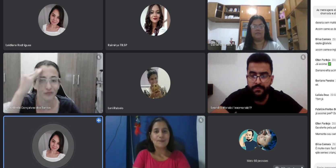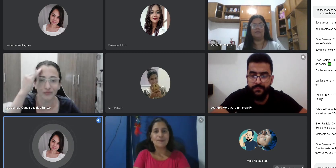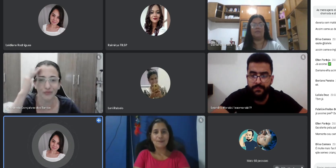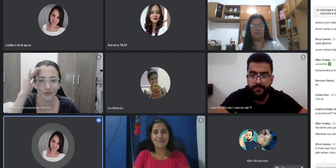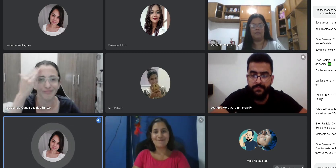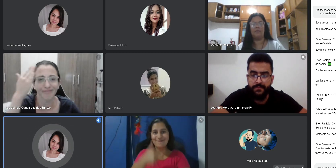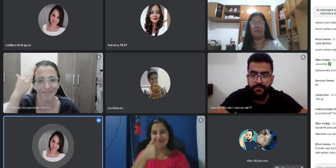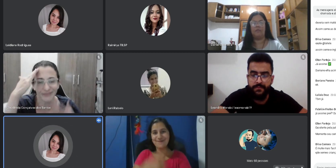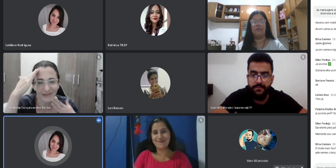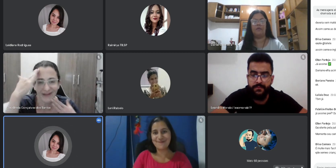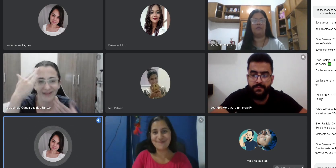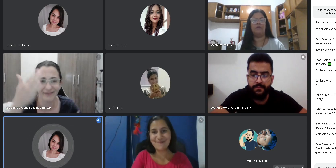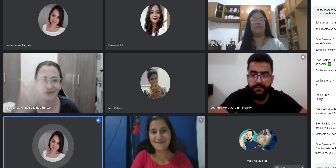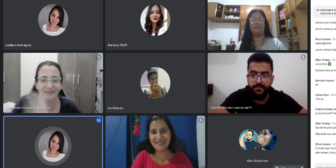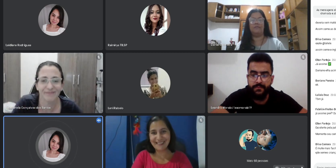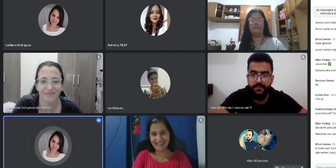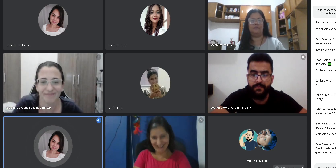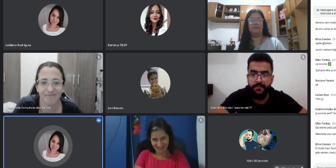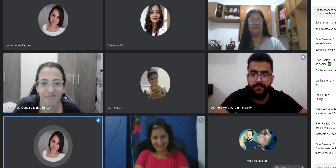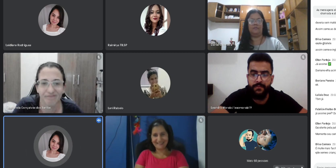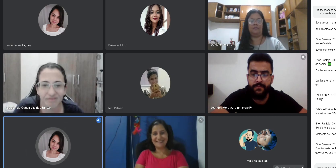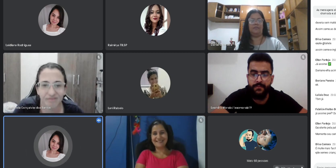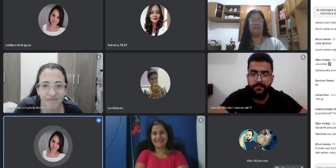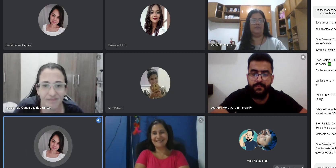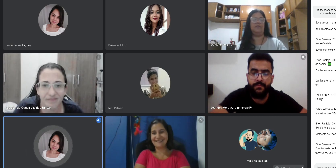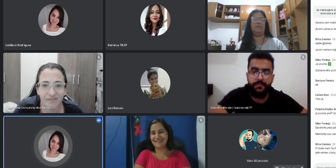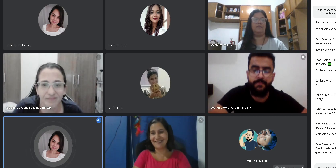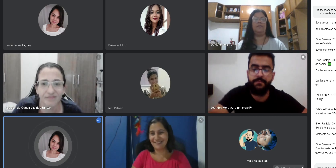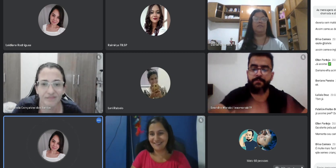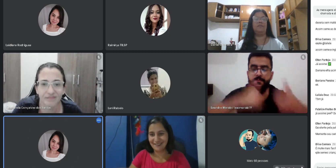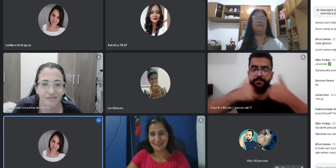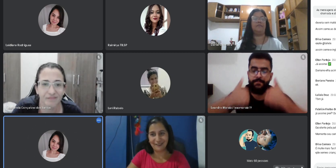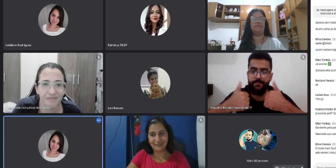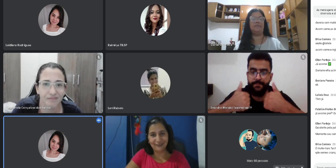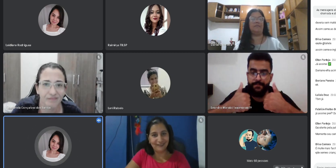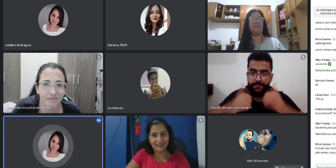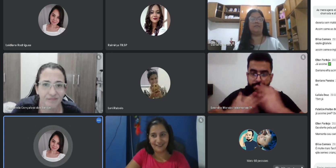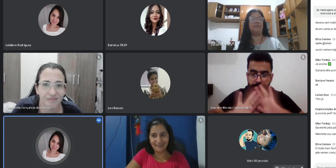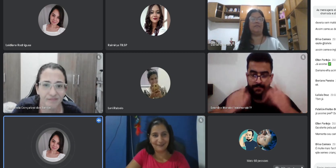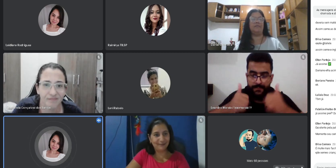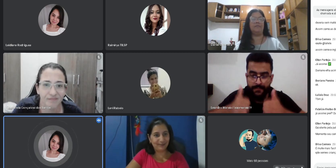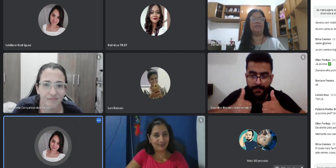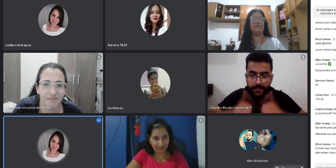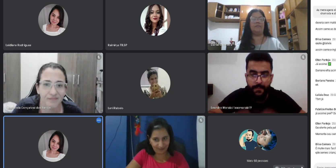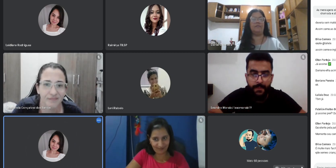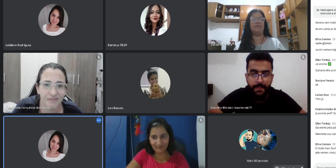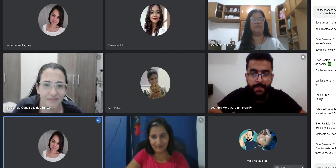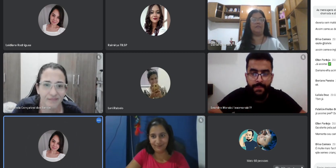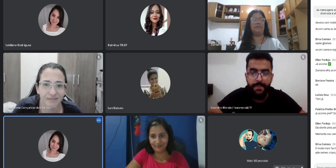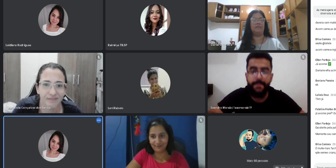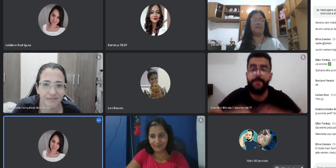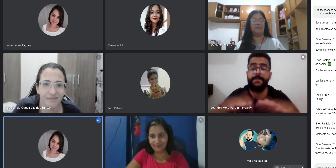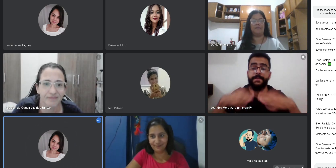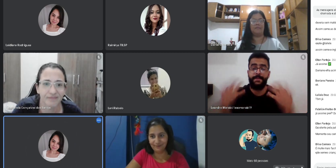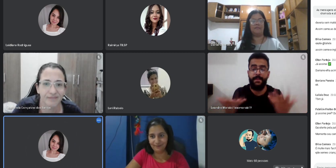ter uma discussão acerca disso aí. Muito obrigada. Agradeço também, professora.